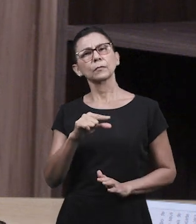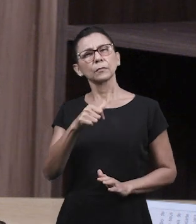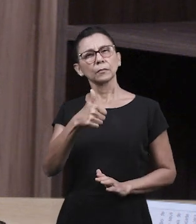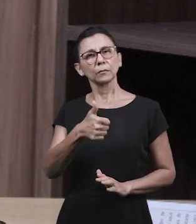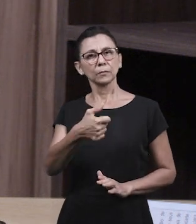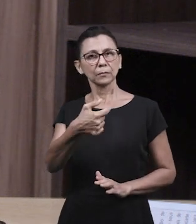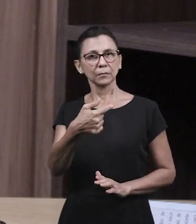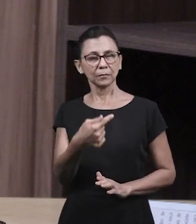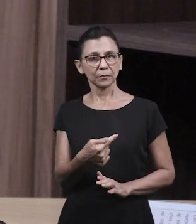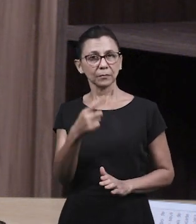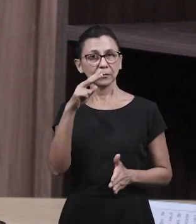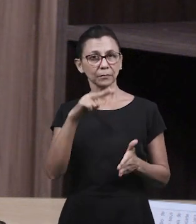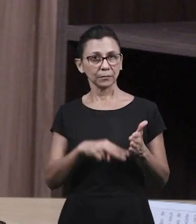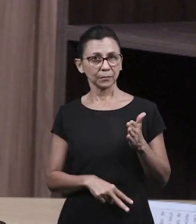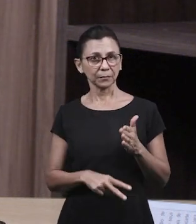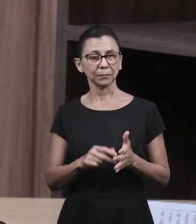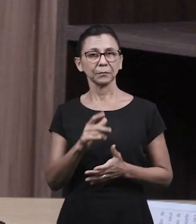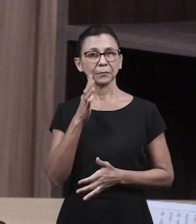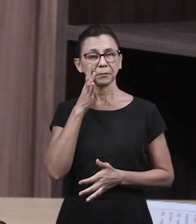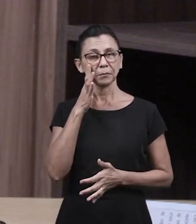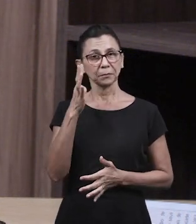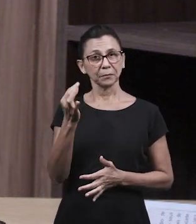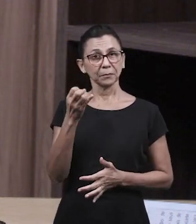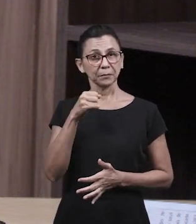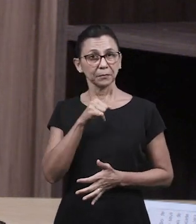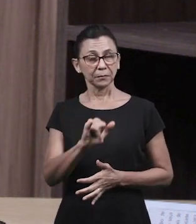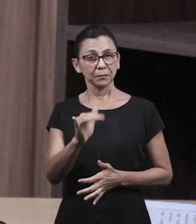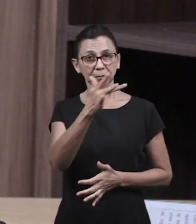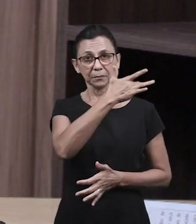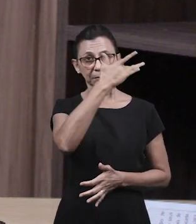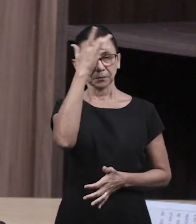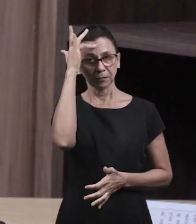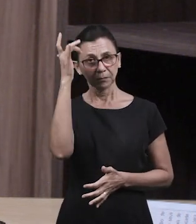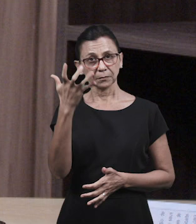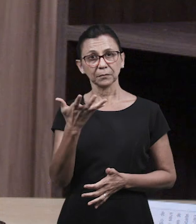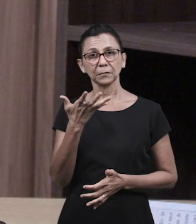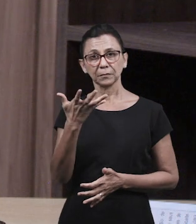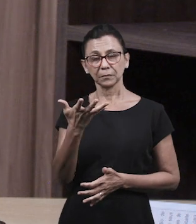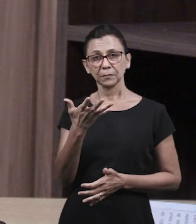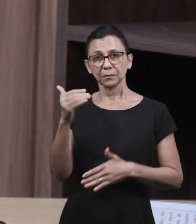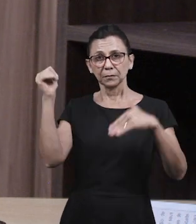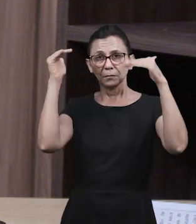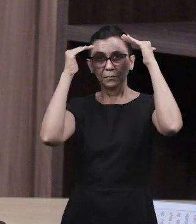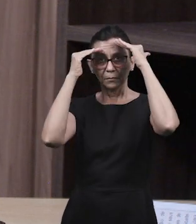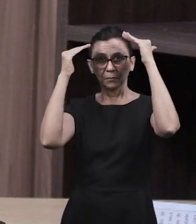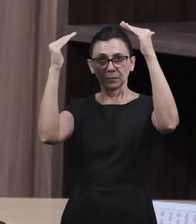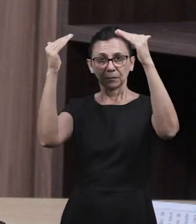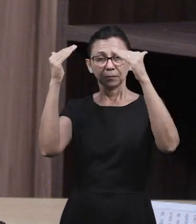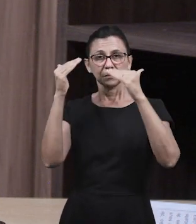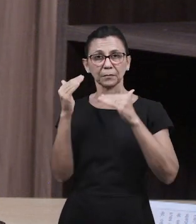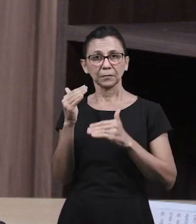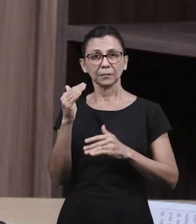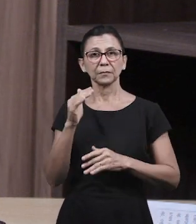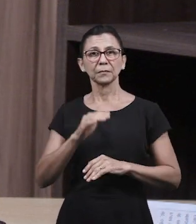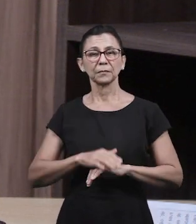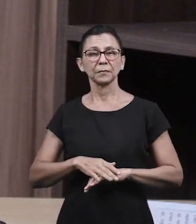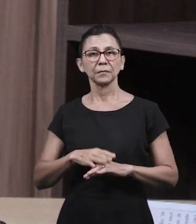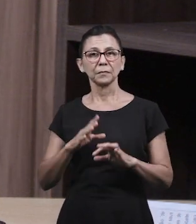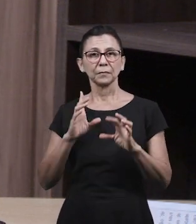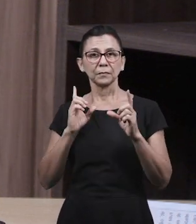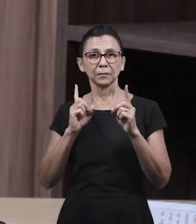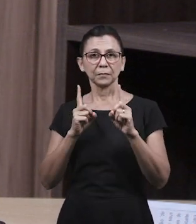número 17. Eu vou ler agora, diz assim: Se alguém quiser fazer a vontade dele, pela